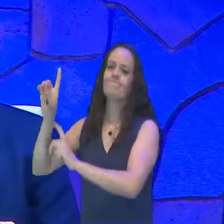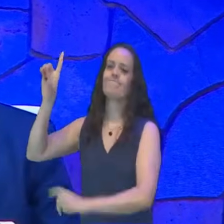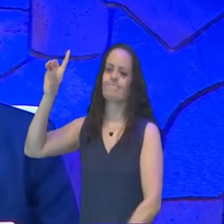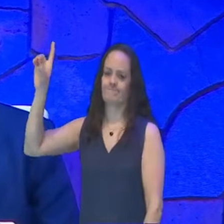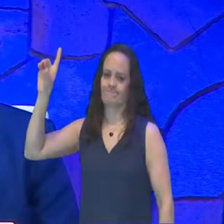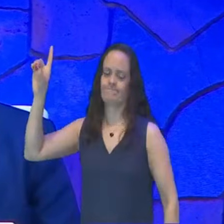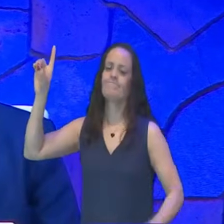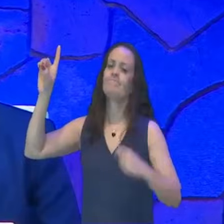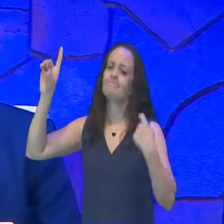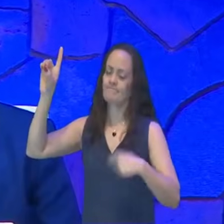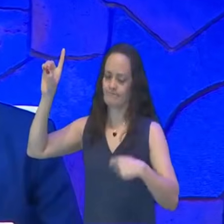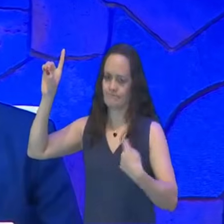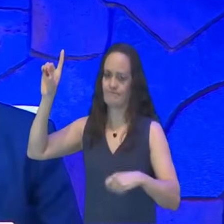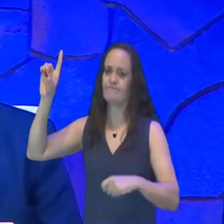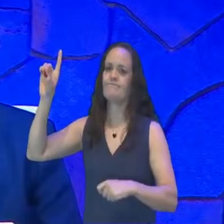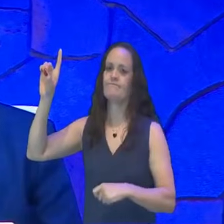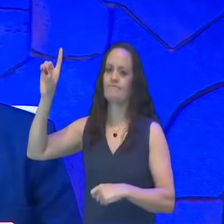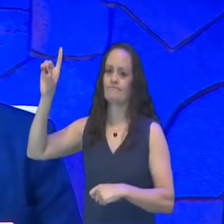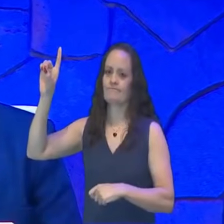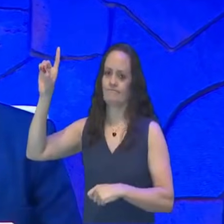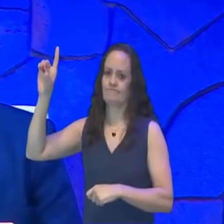vidas.